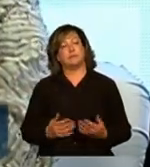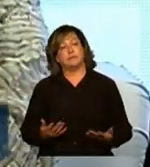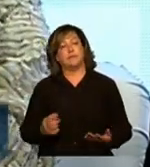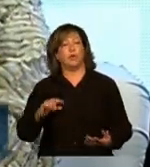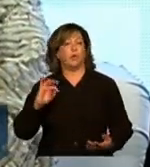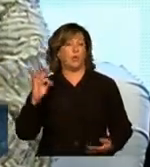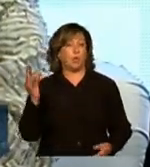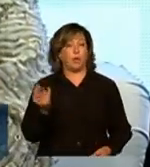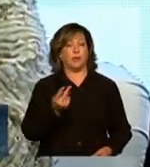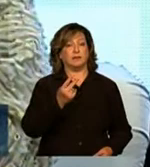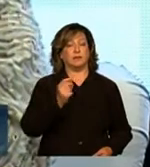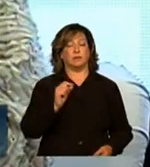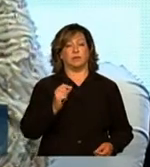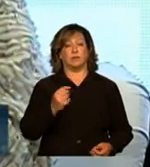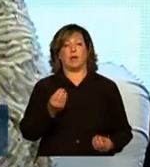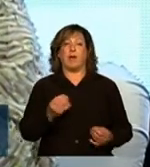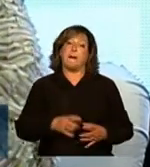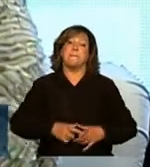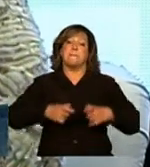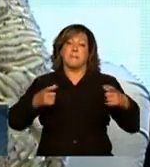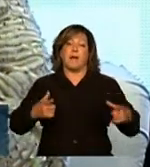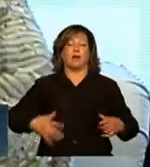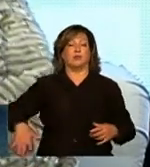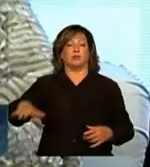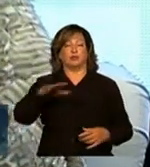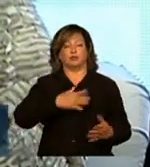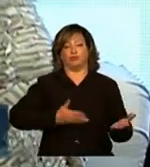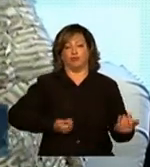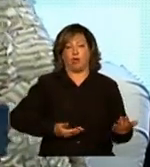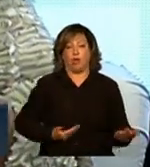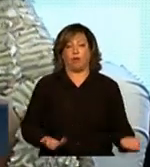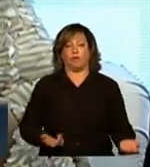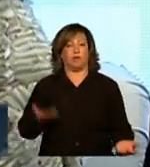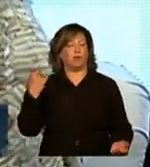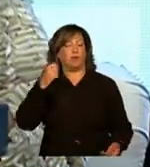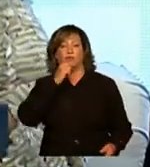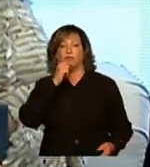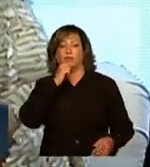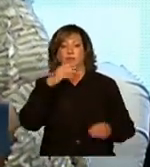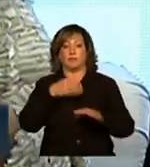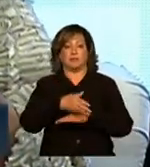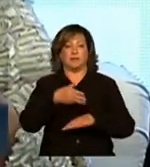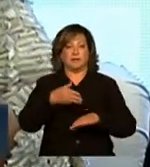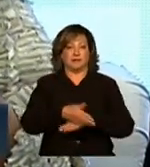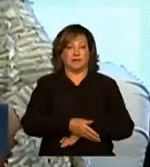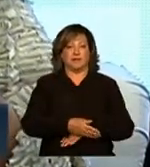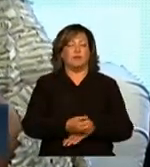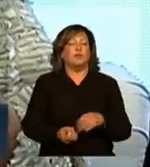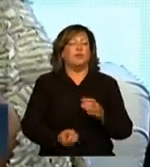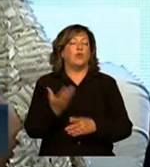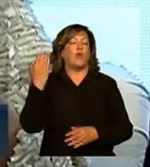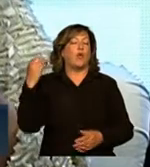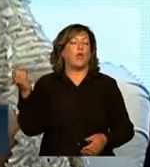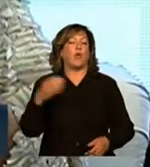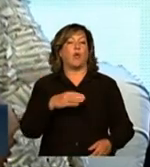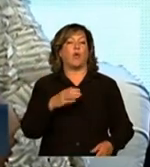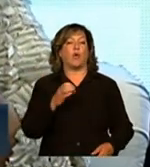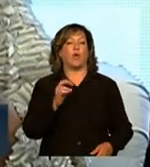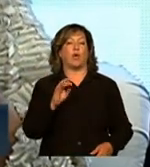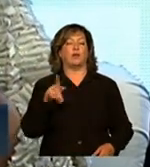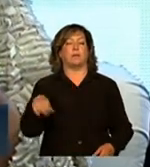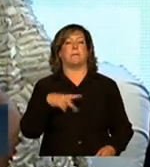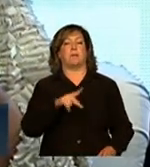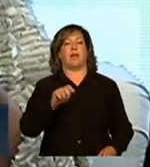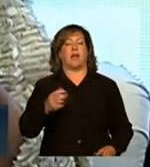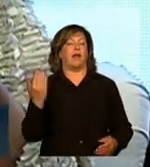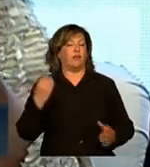mundo, ou a grande maioria dos que estão aqui, alguns jovens não participaram da origem do PAA lá 10 anos atrás,